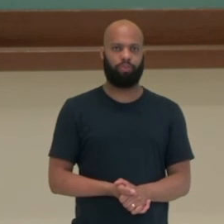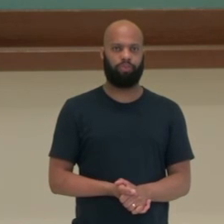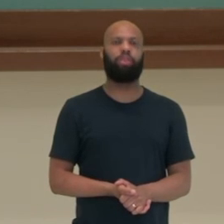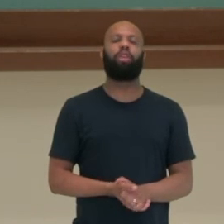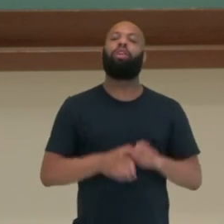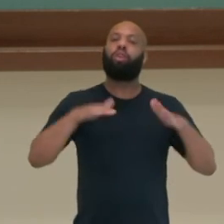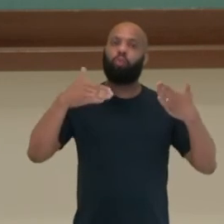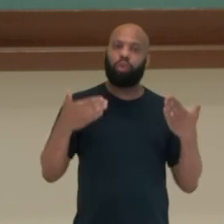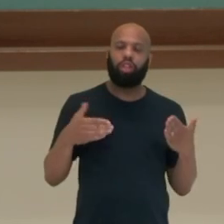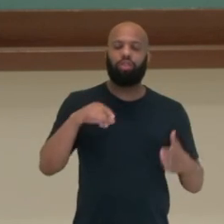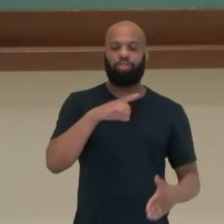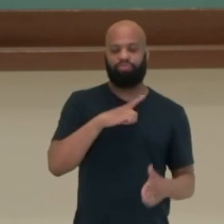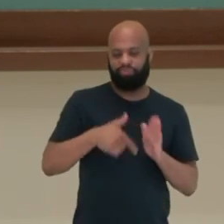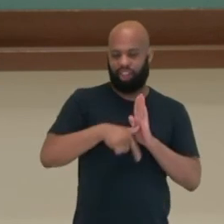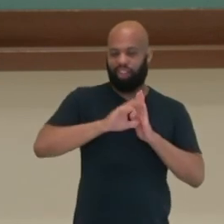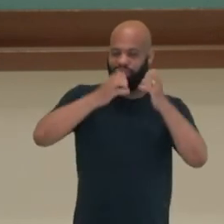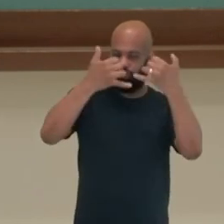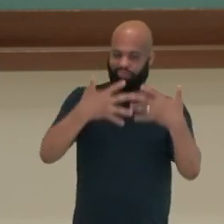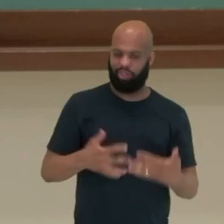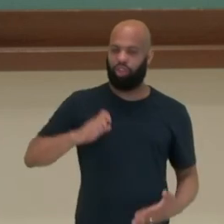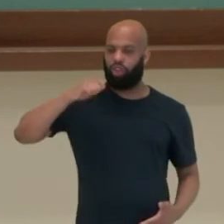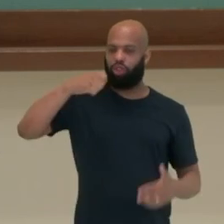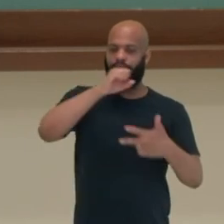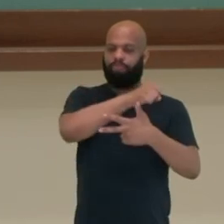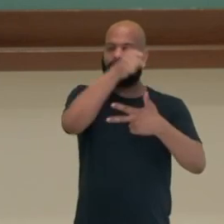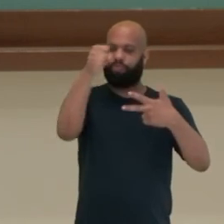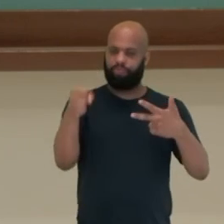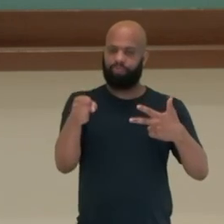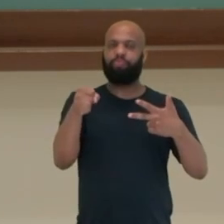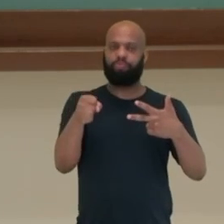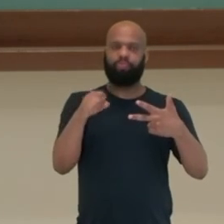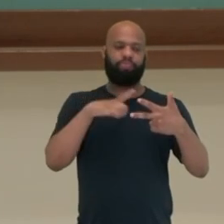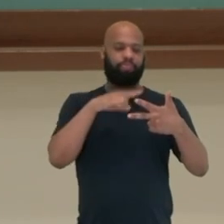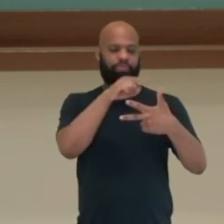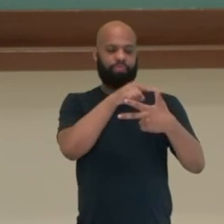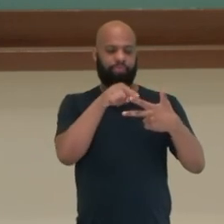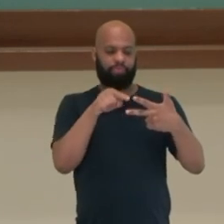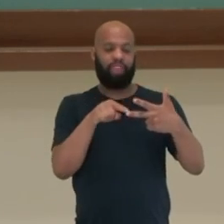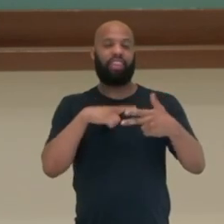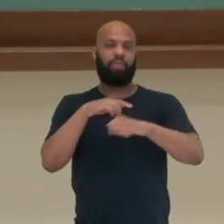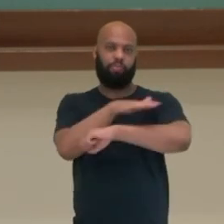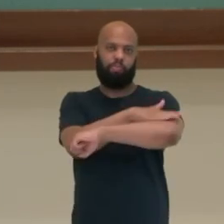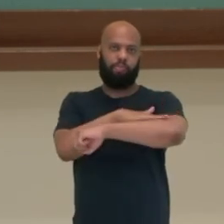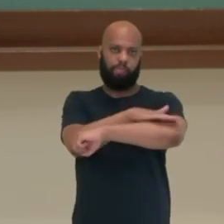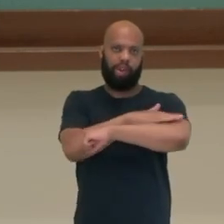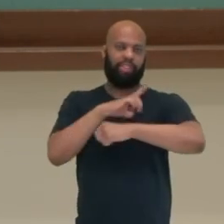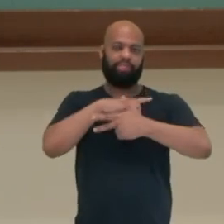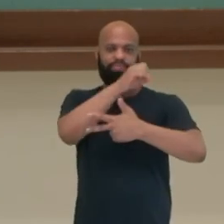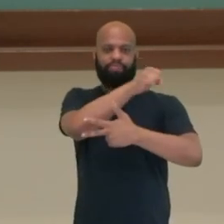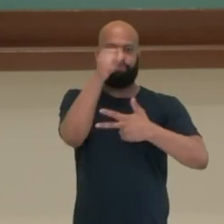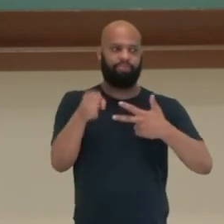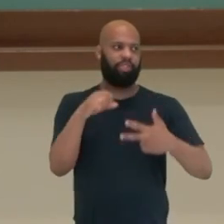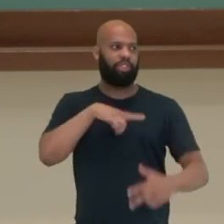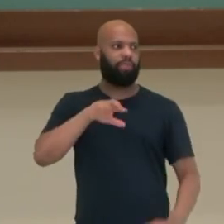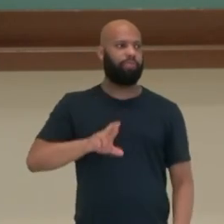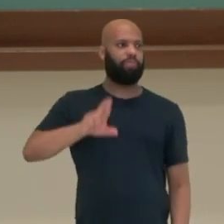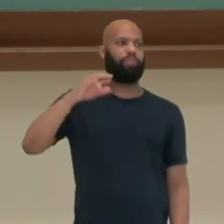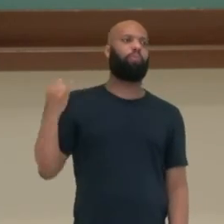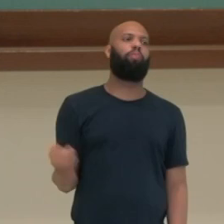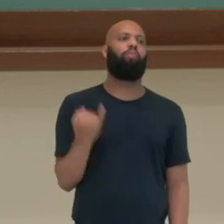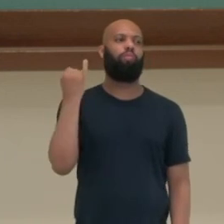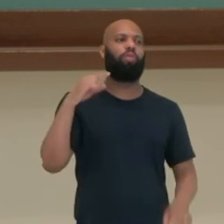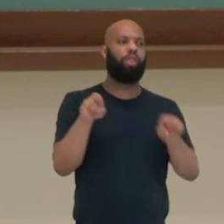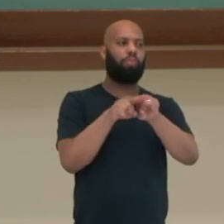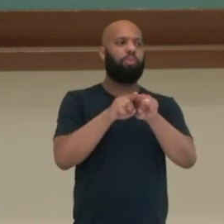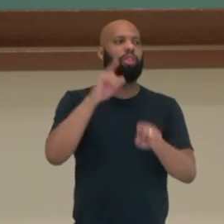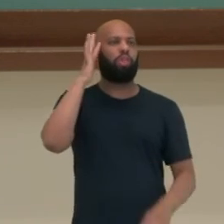E aí, tínhamos acabado de falar sobre isso aqui, então, sobre essa Praça dos Três Poderes tão representativa dessa